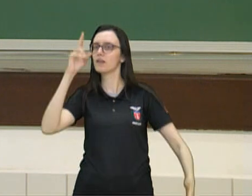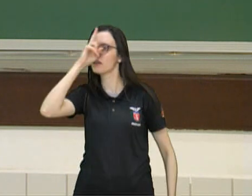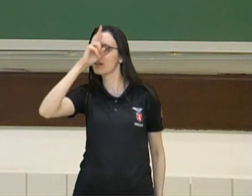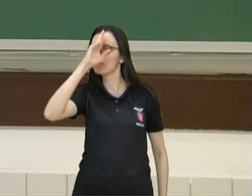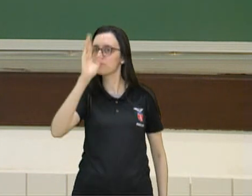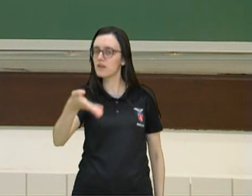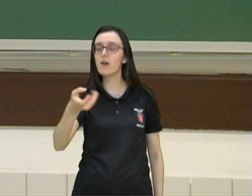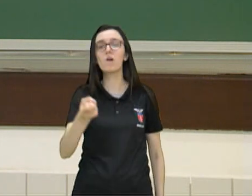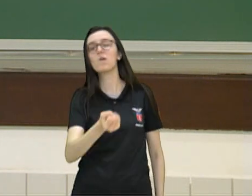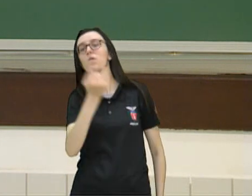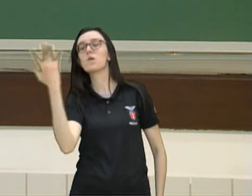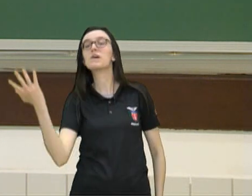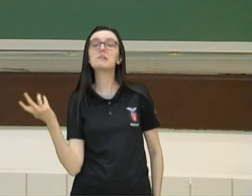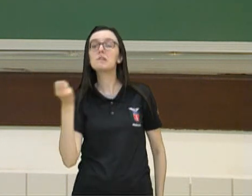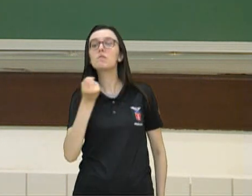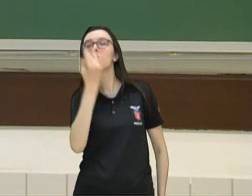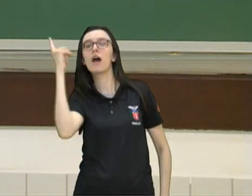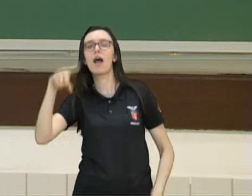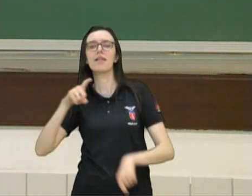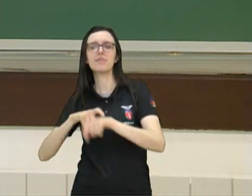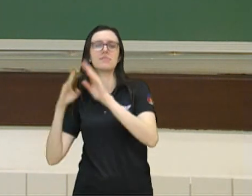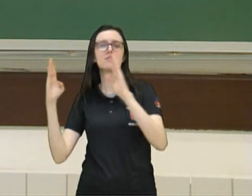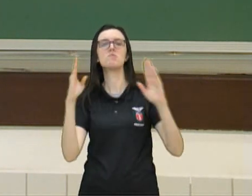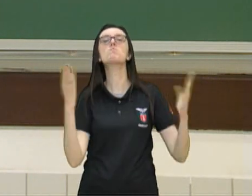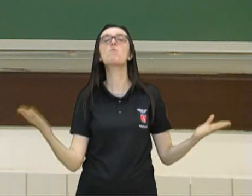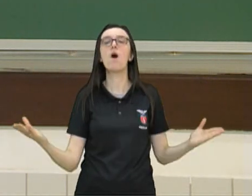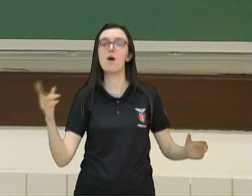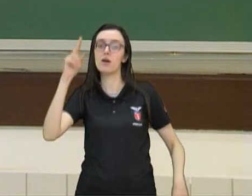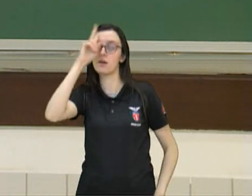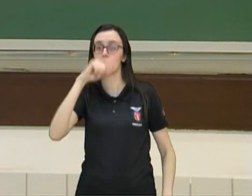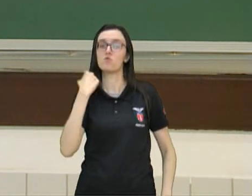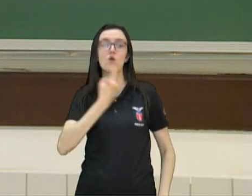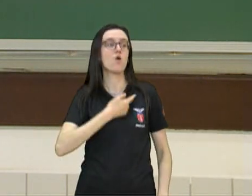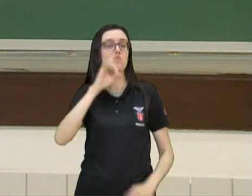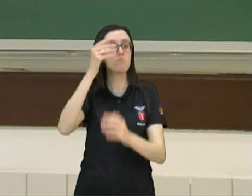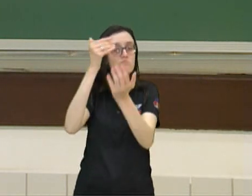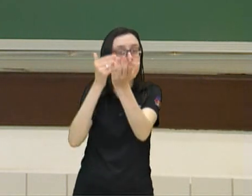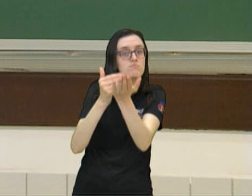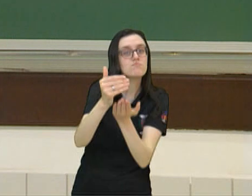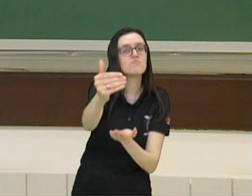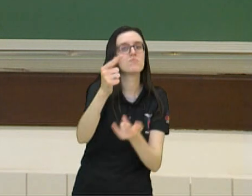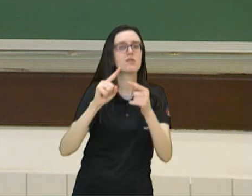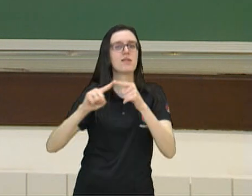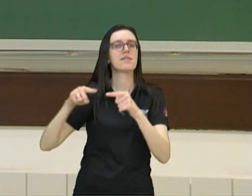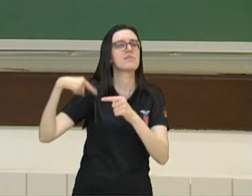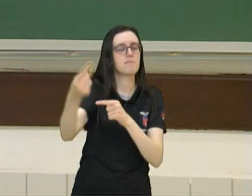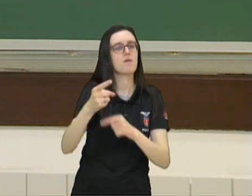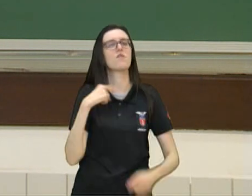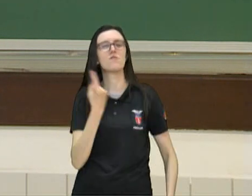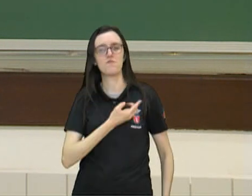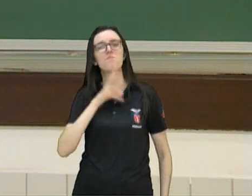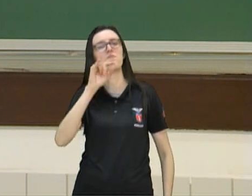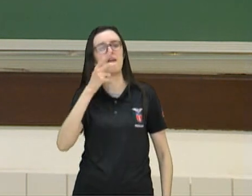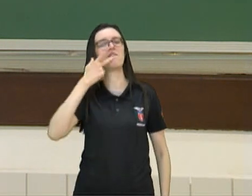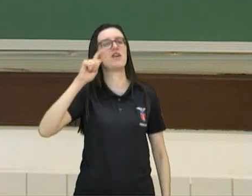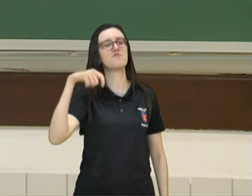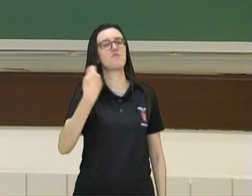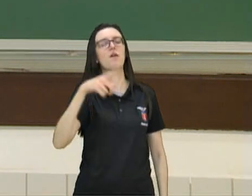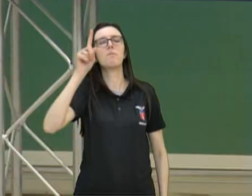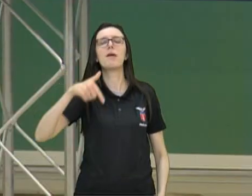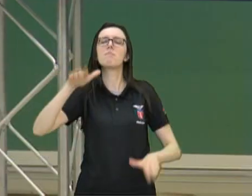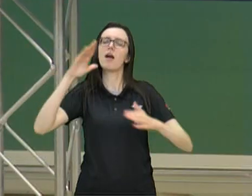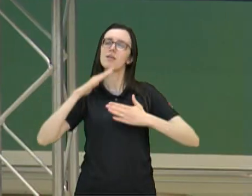Lembraram quantos são os tempos? Lembrando que nós estamos fazendo uma introdução. Depois, mais para frente, a gente vai falar um pouquinho com